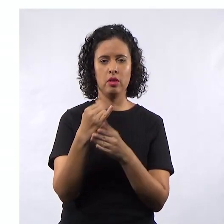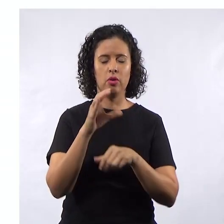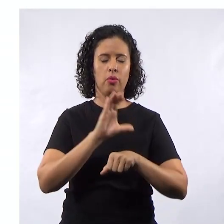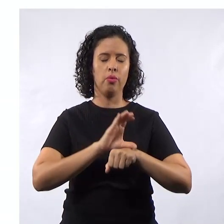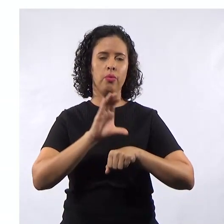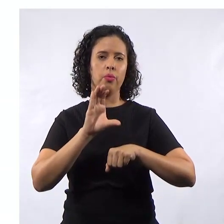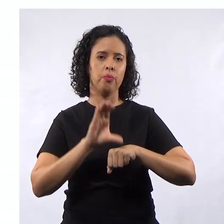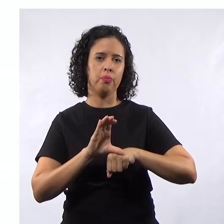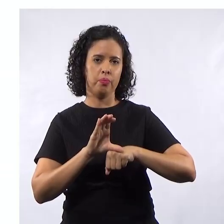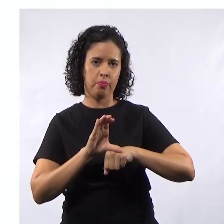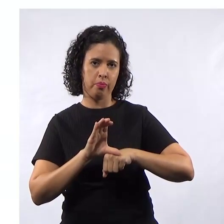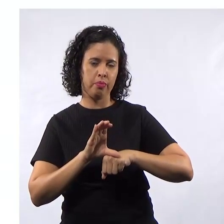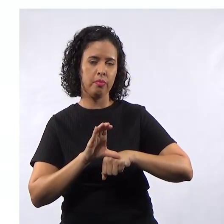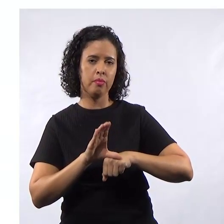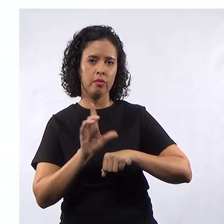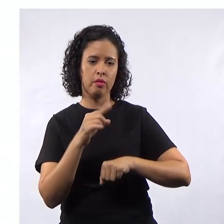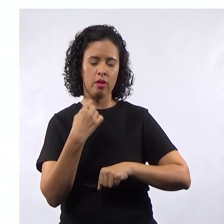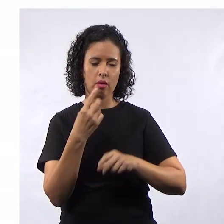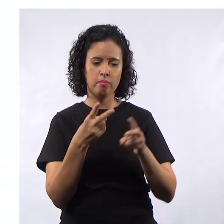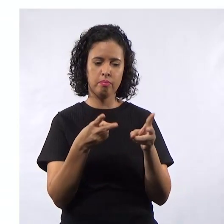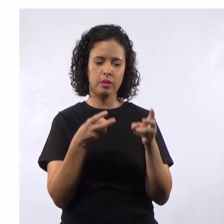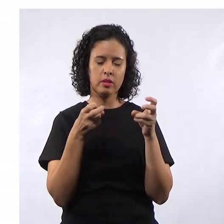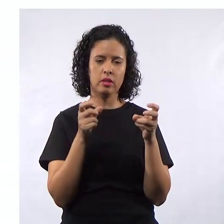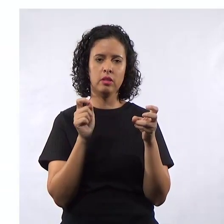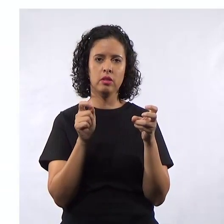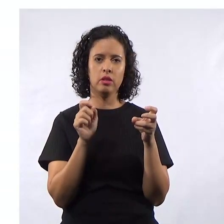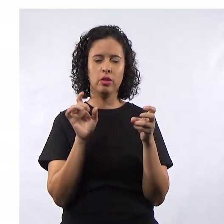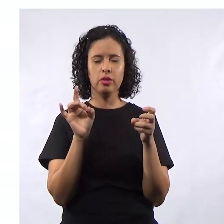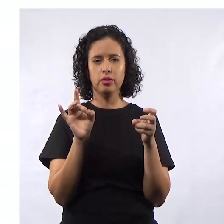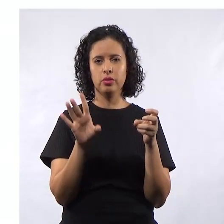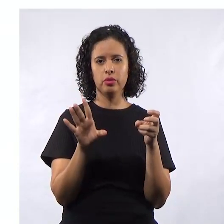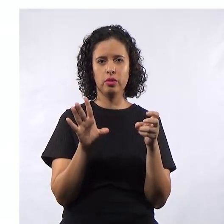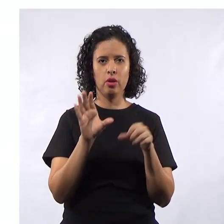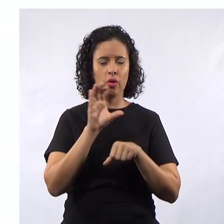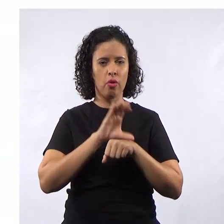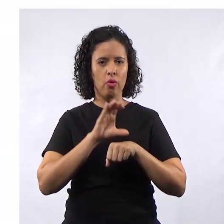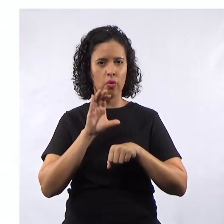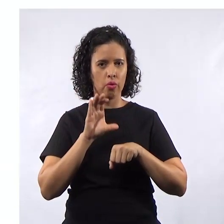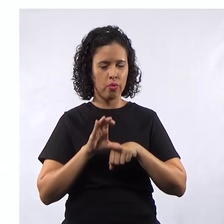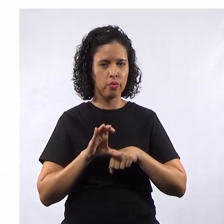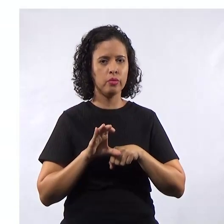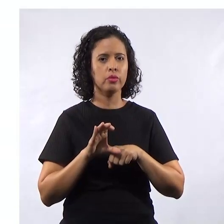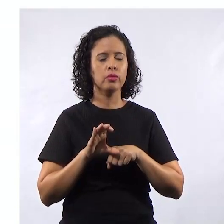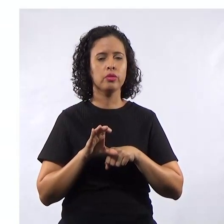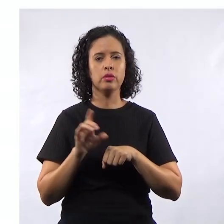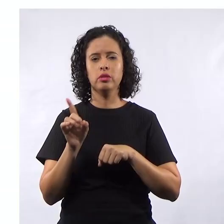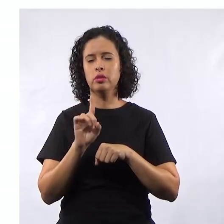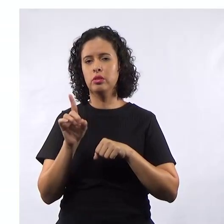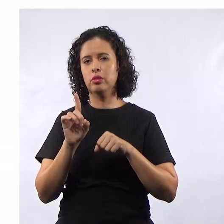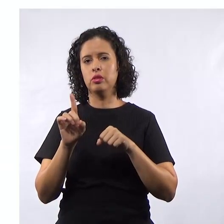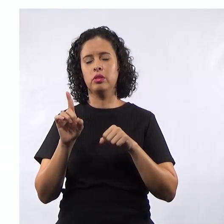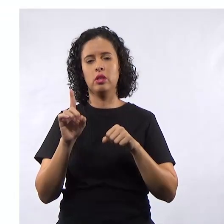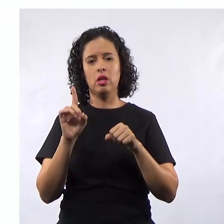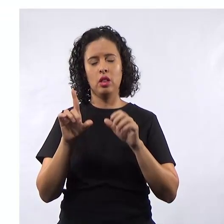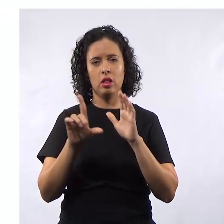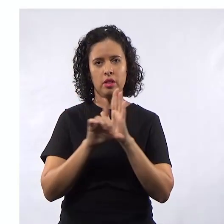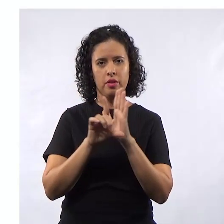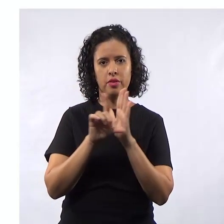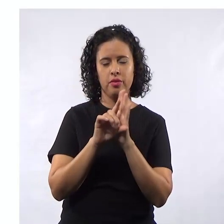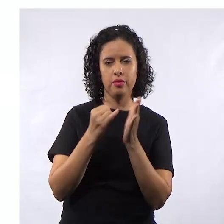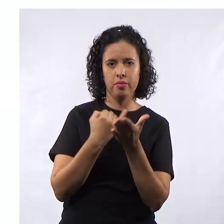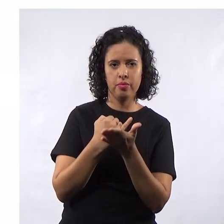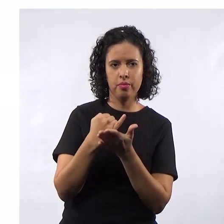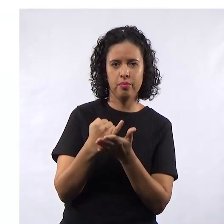né? Só que a gente percebia que não era somente ao Código Civil. A Lei de Introdução às Normas do